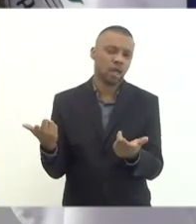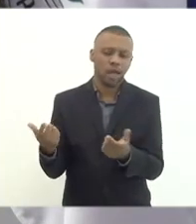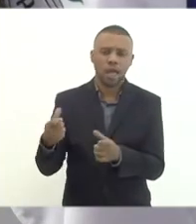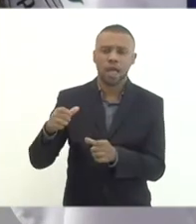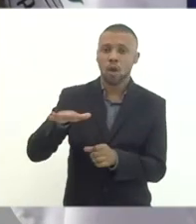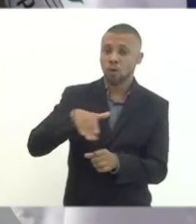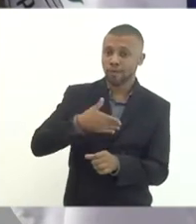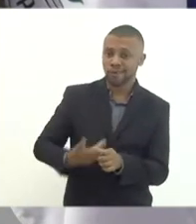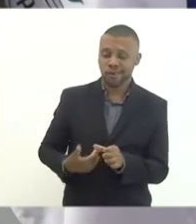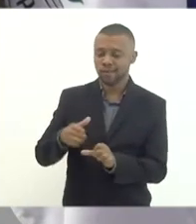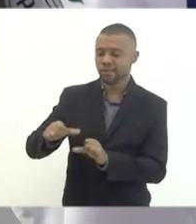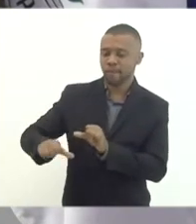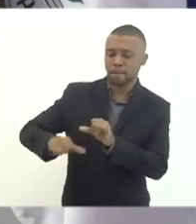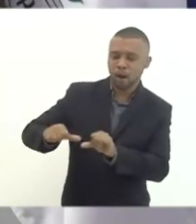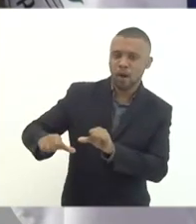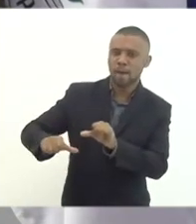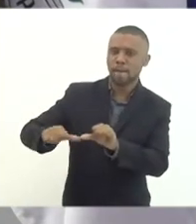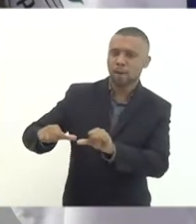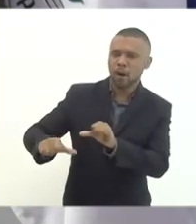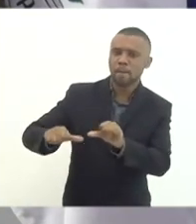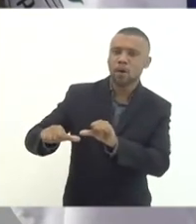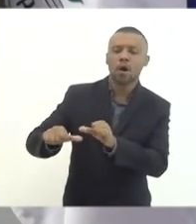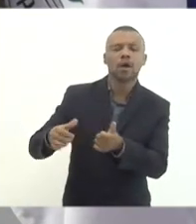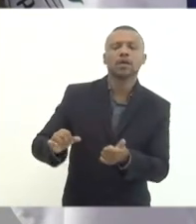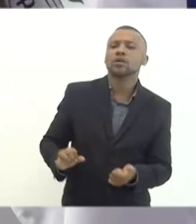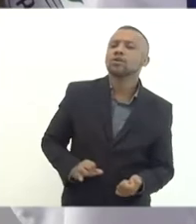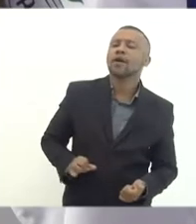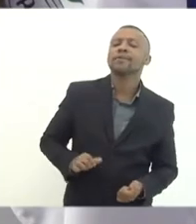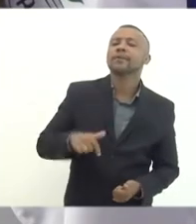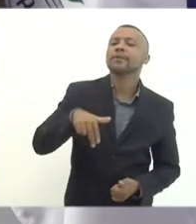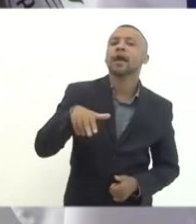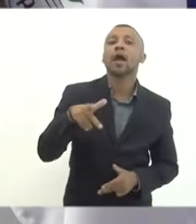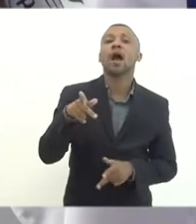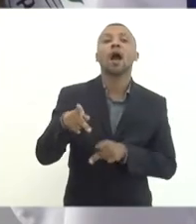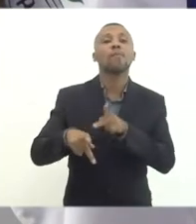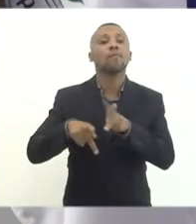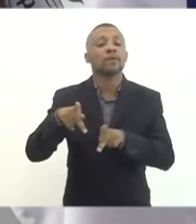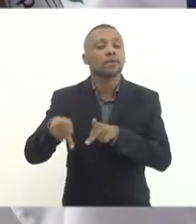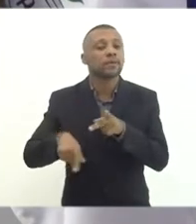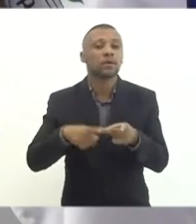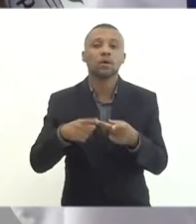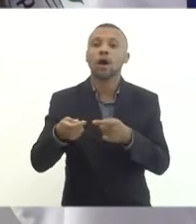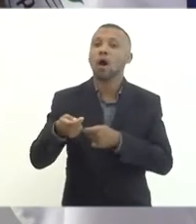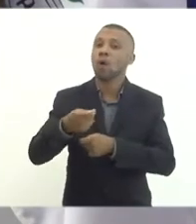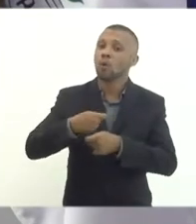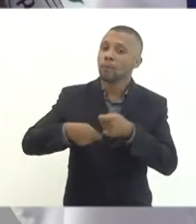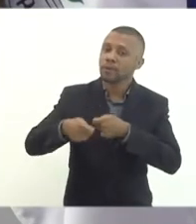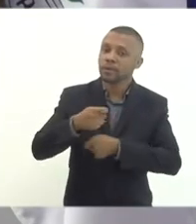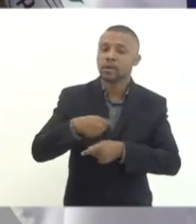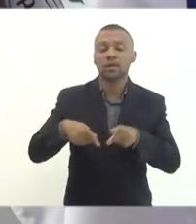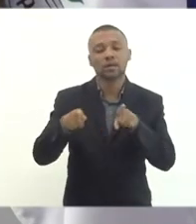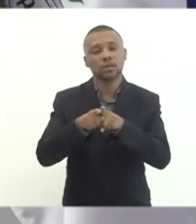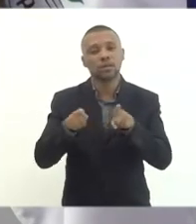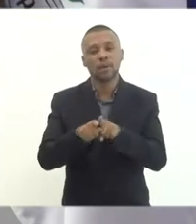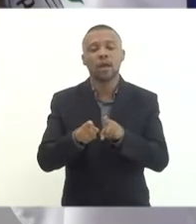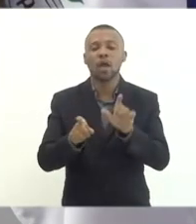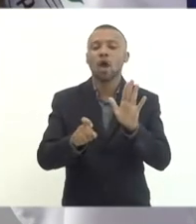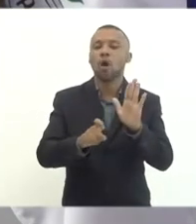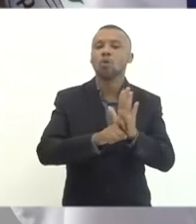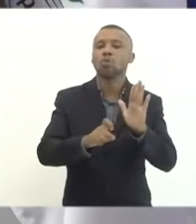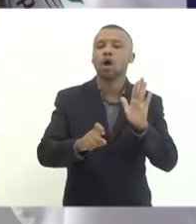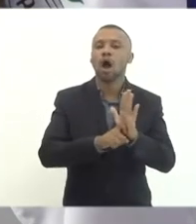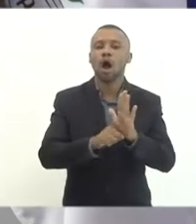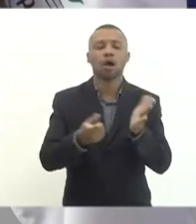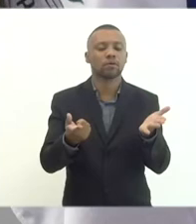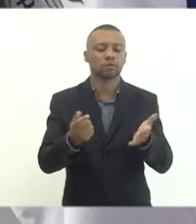cada vez mais agrade quem sofre é a população civil é o comerciante e é o próprio usuário não